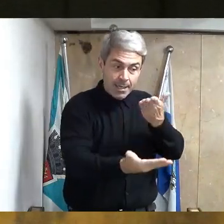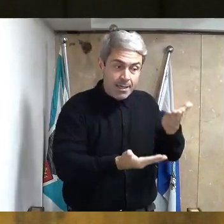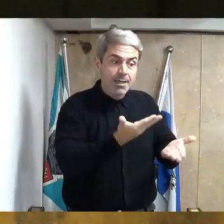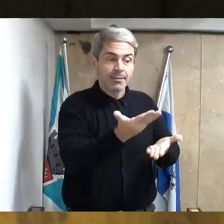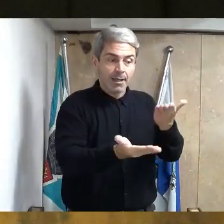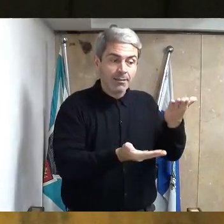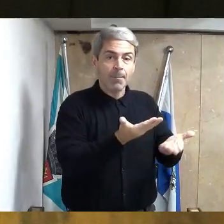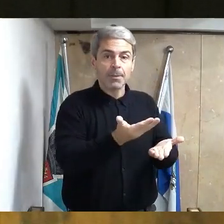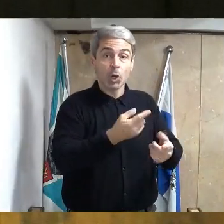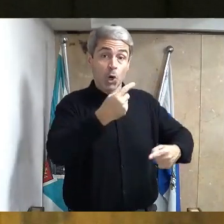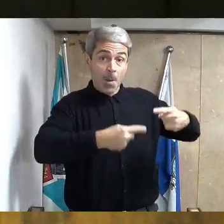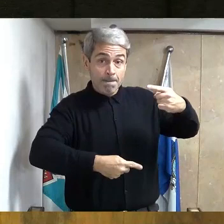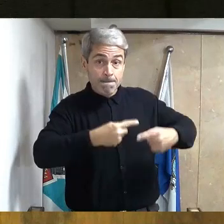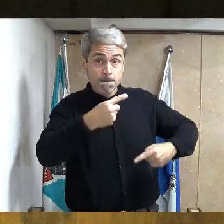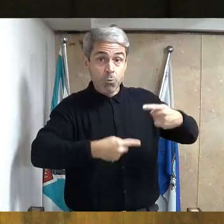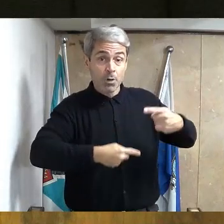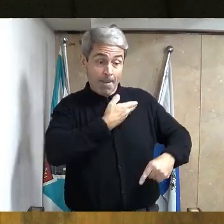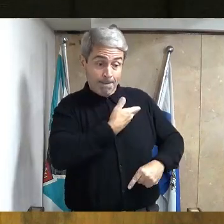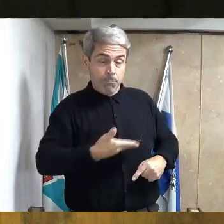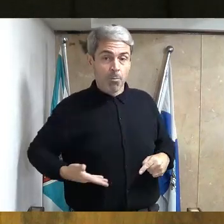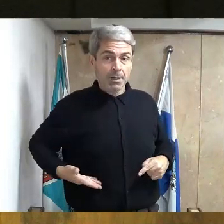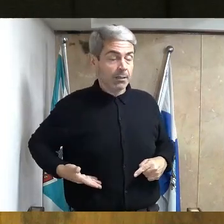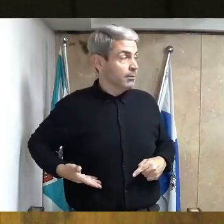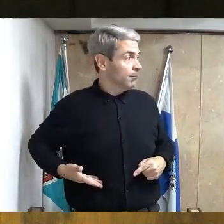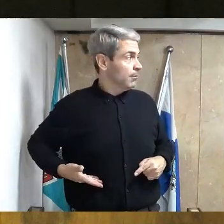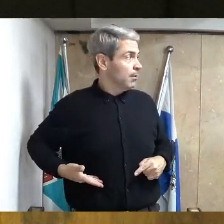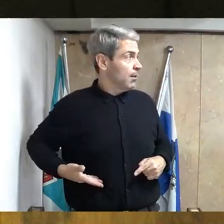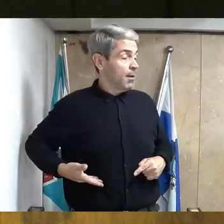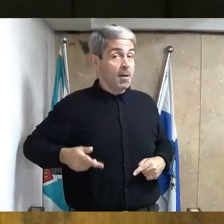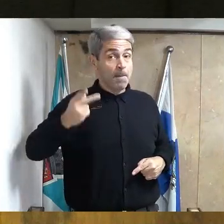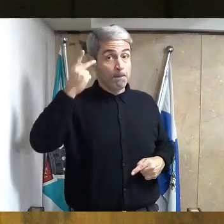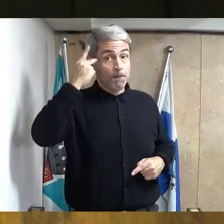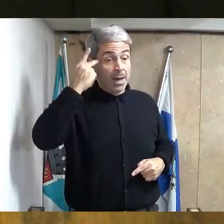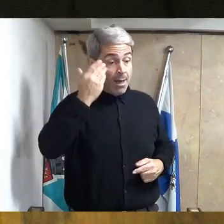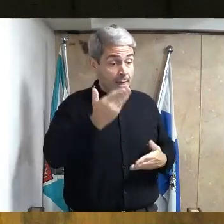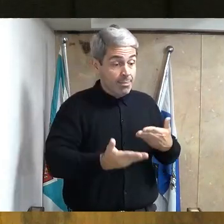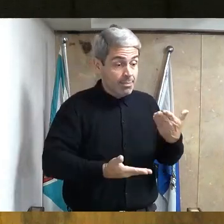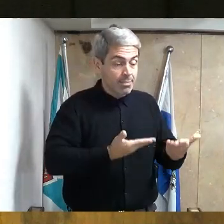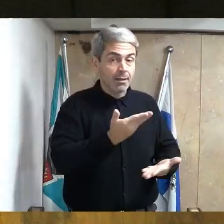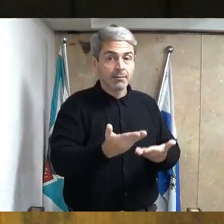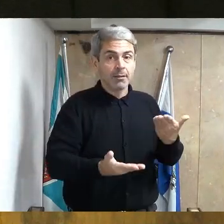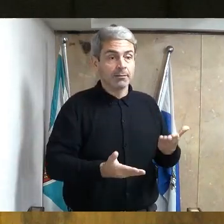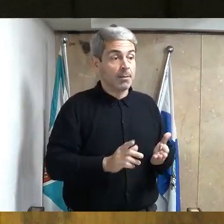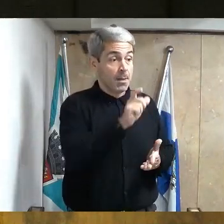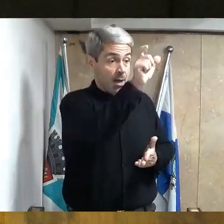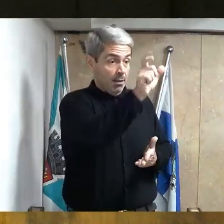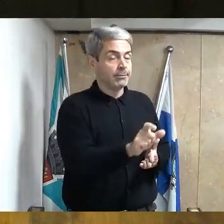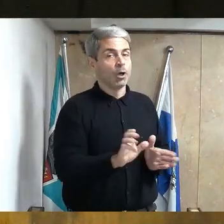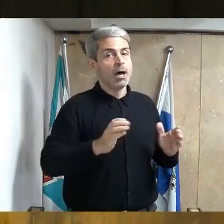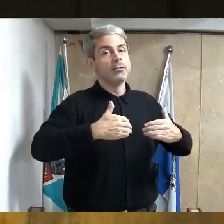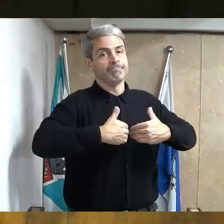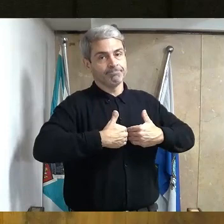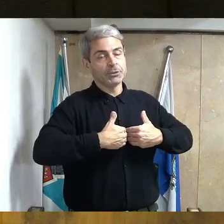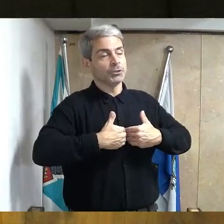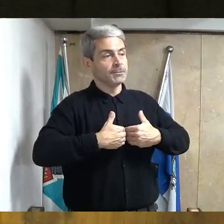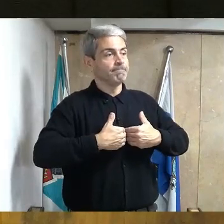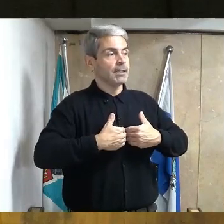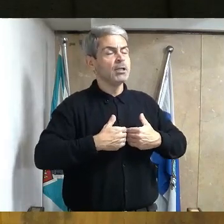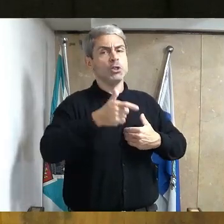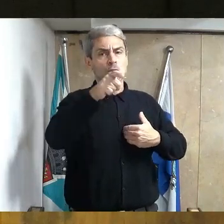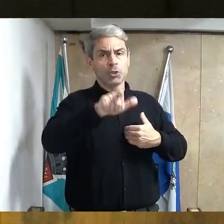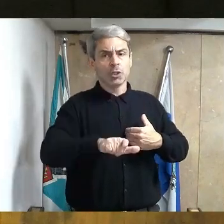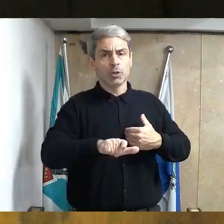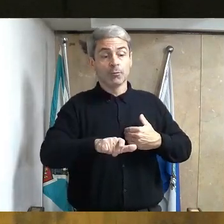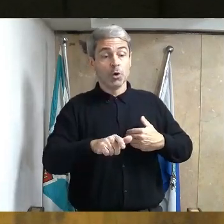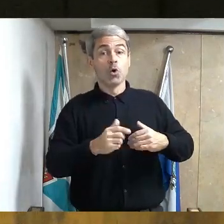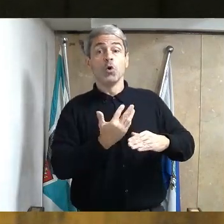em atendimento em políticas públicas para atendimento às pessoas com aspecto autista. Mais uma vez, Duque